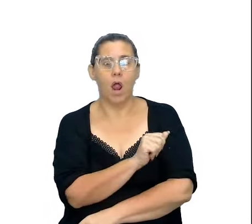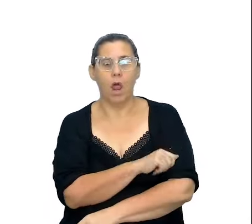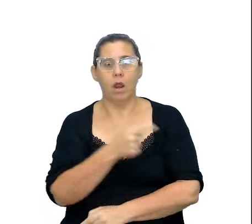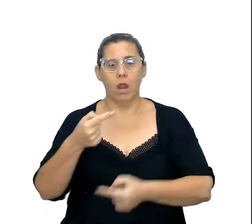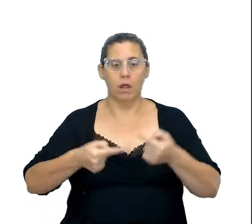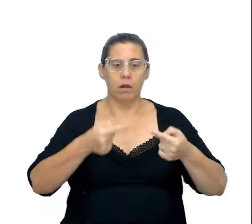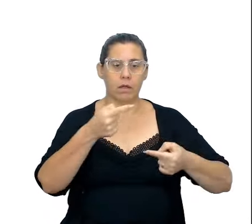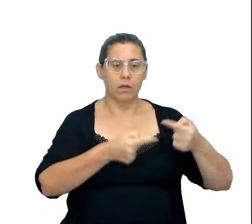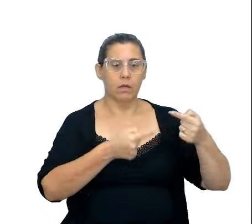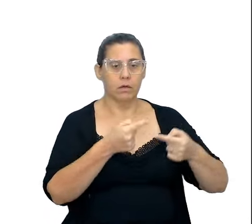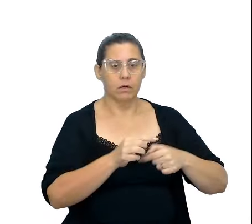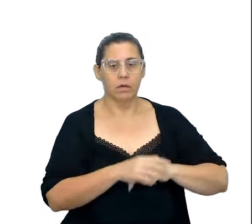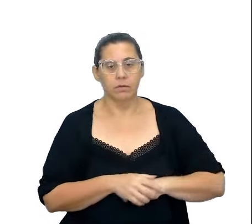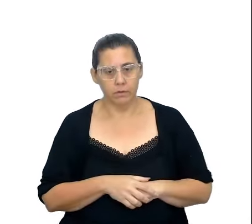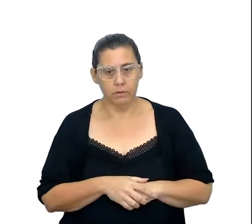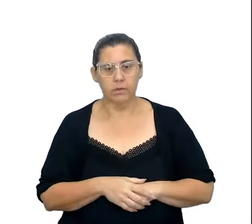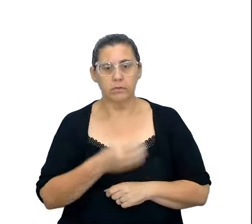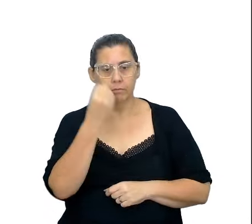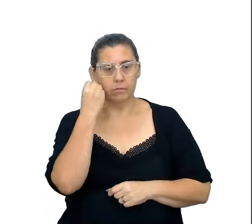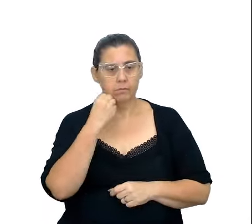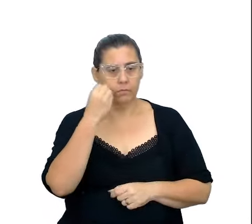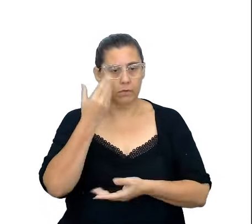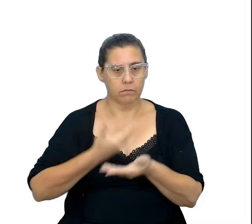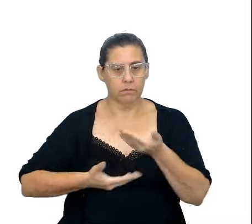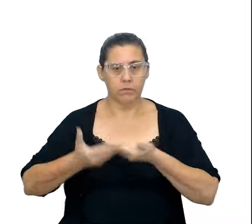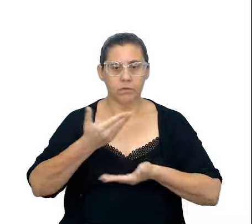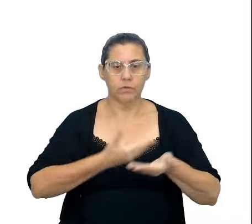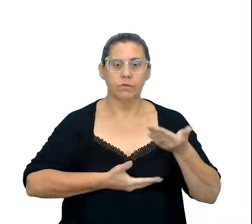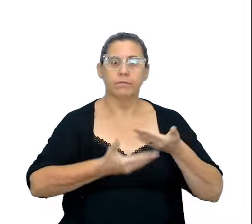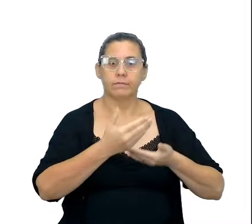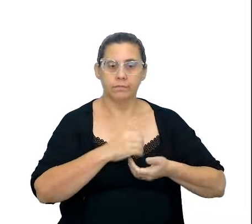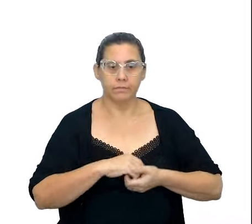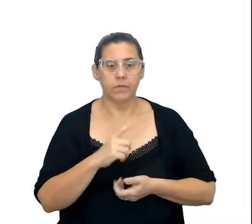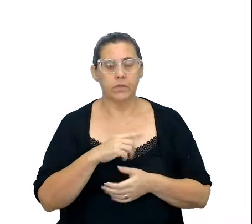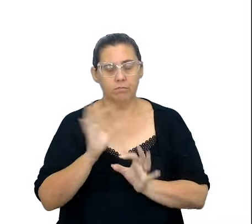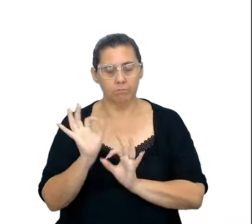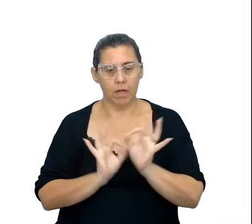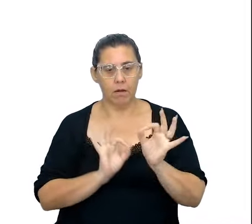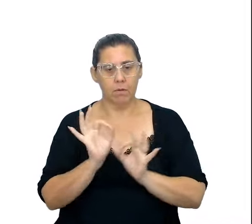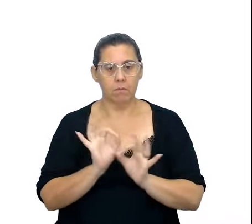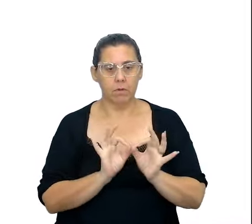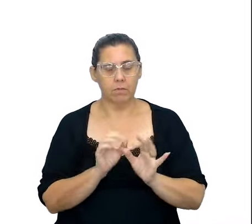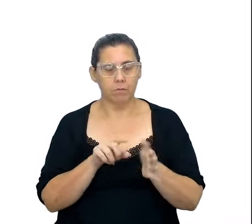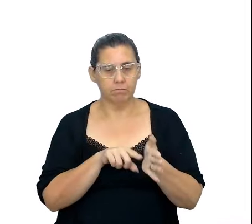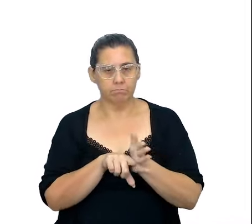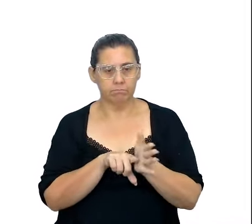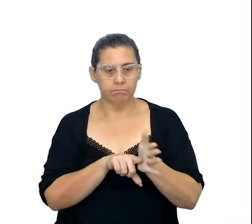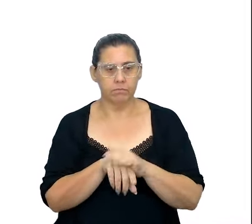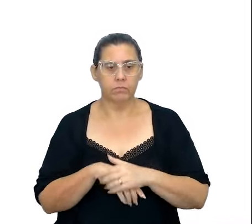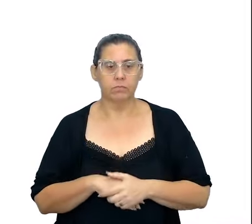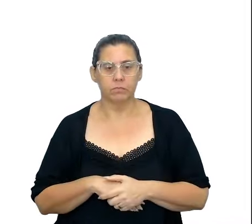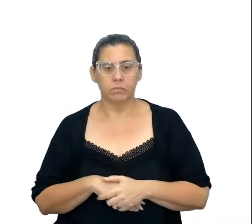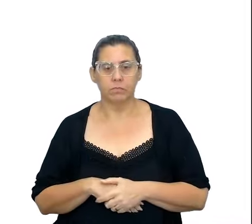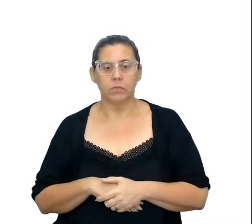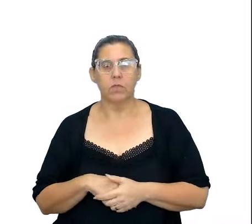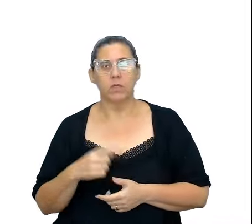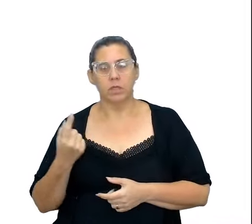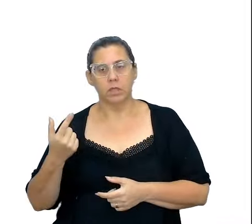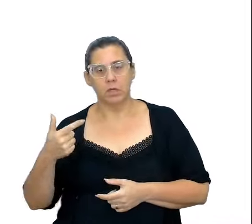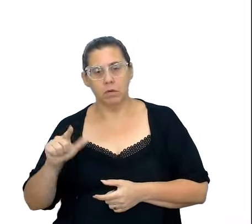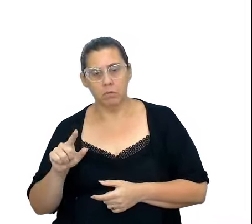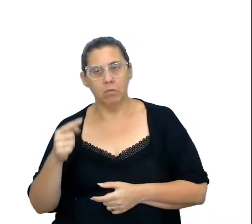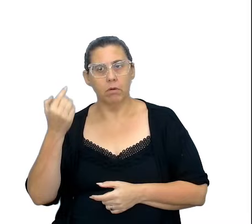de temas selecionados, trocam experiências a respeito do assunto e se preparam para as pesquisas, tá? Depois eles vão, então, para